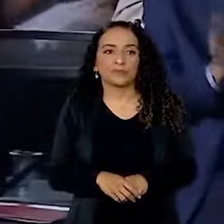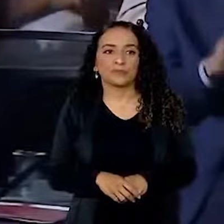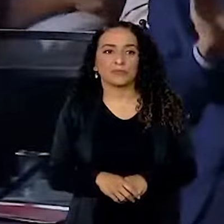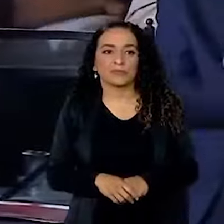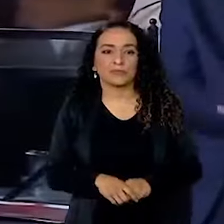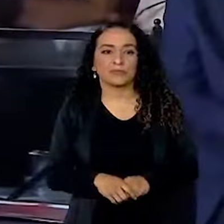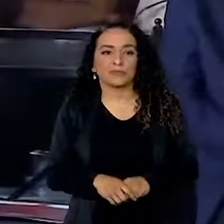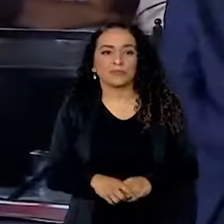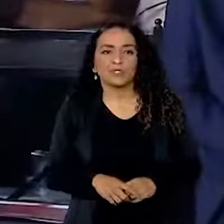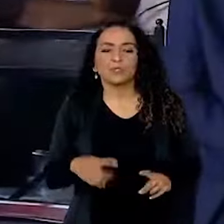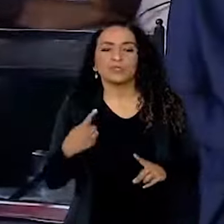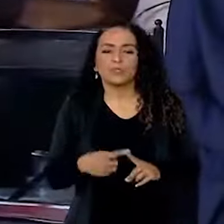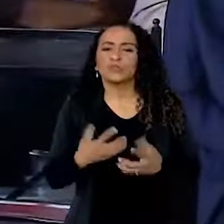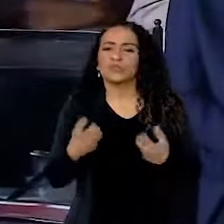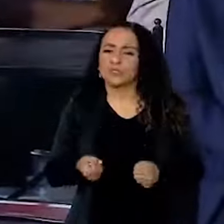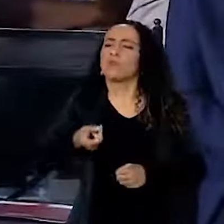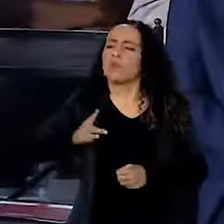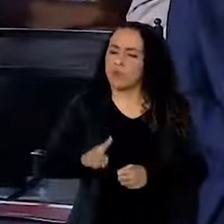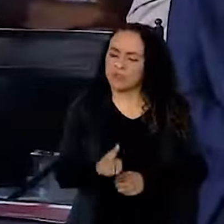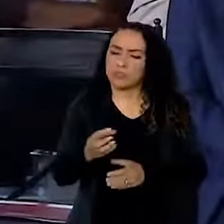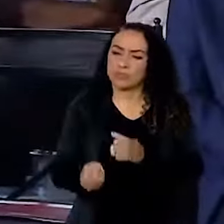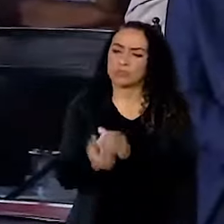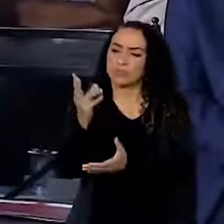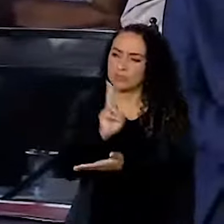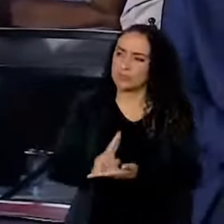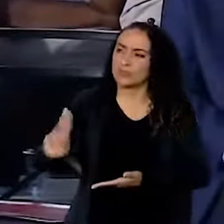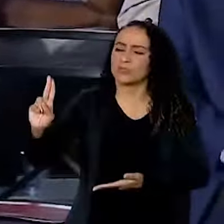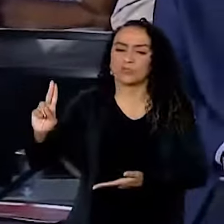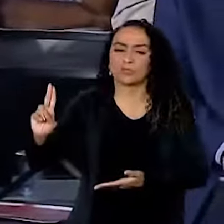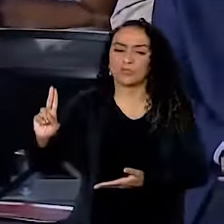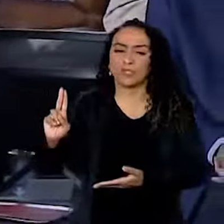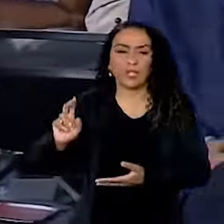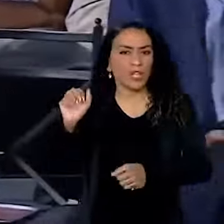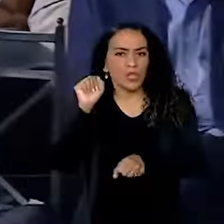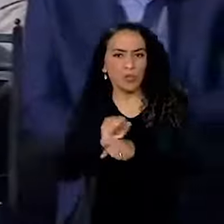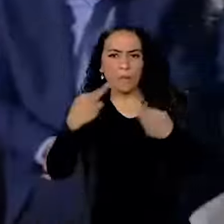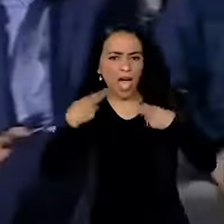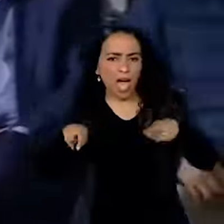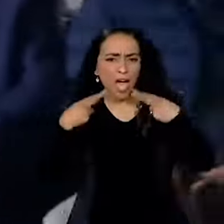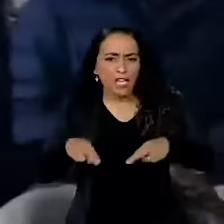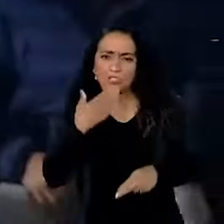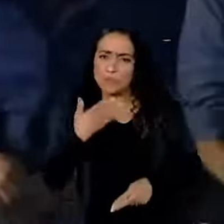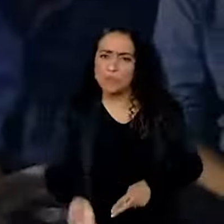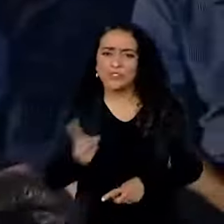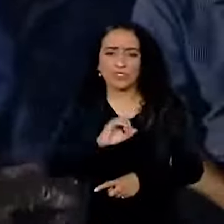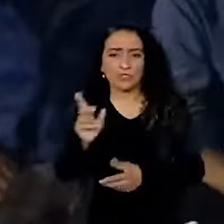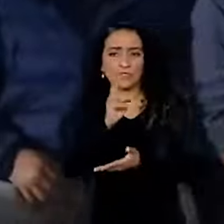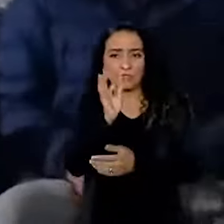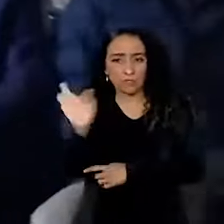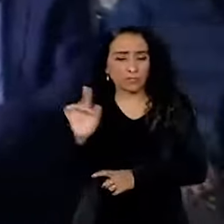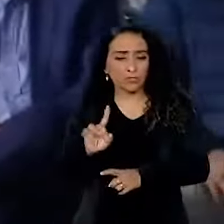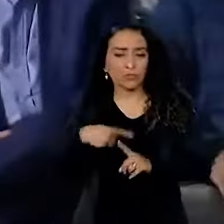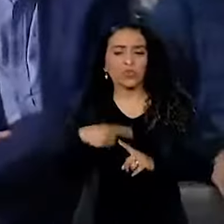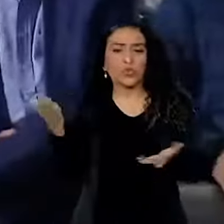E por que nós vamos continuar fazendo universidade, Regina? Ou seja, não pare de reivindicar a faculdade, não. Sabe por quê? Porque eu fui hoje